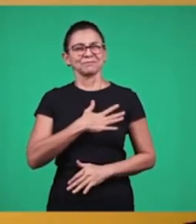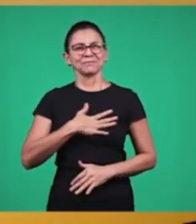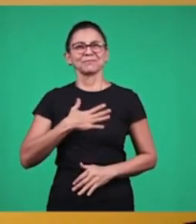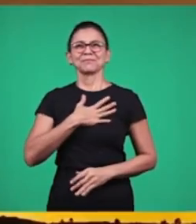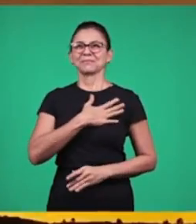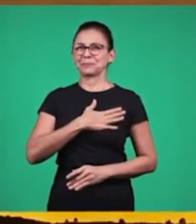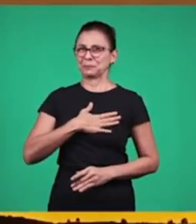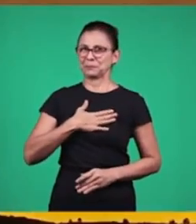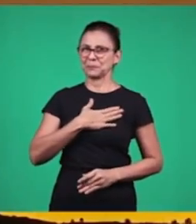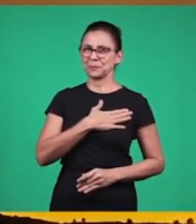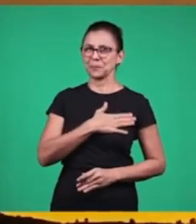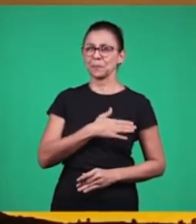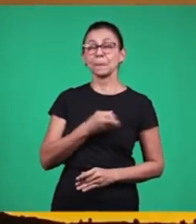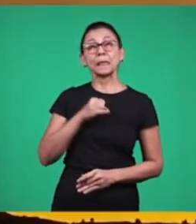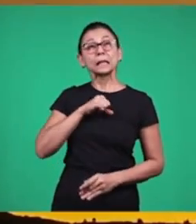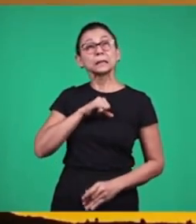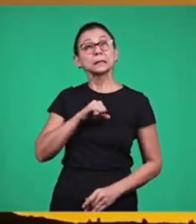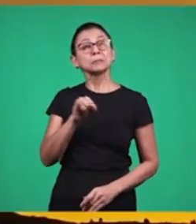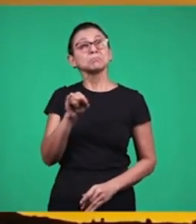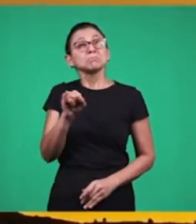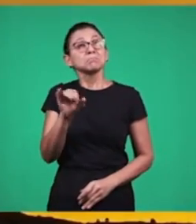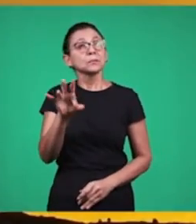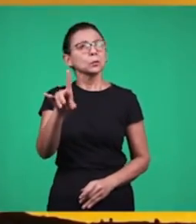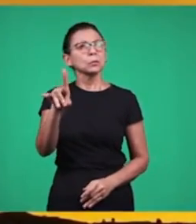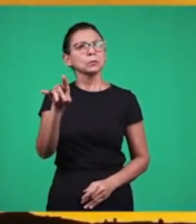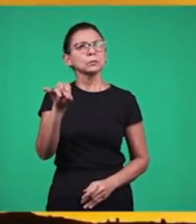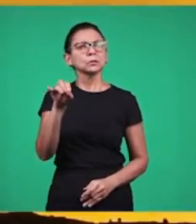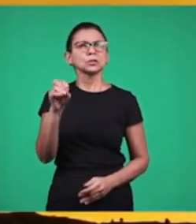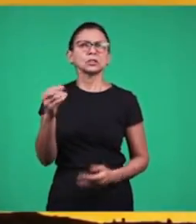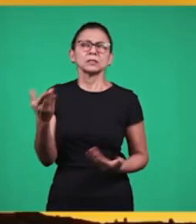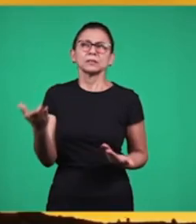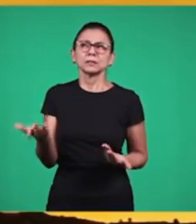satisfaz. Se um dia acaso